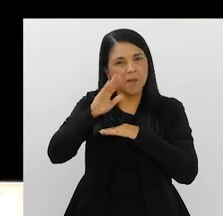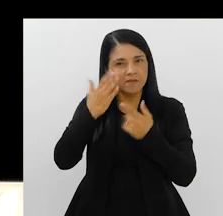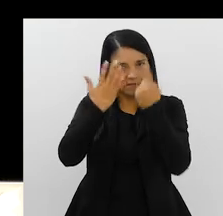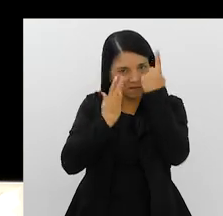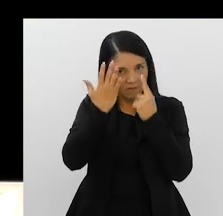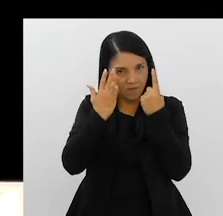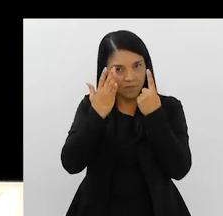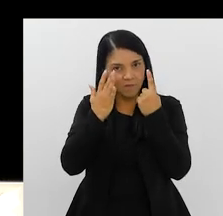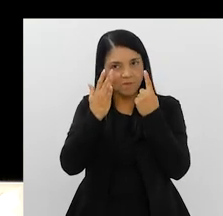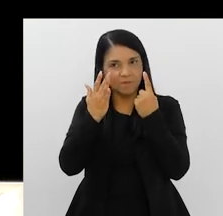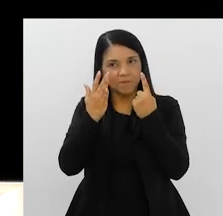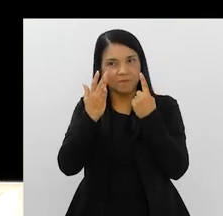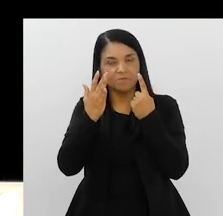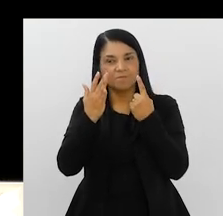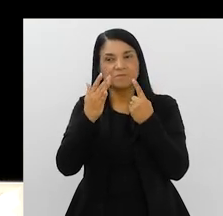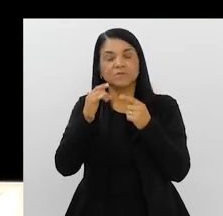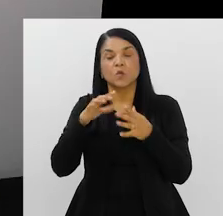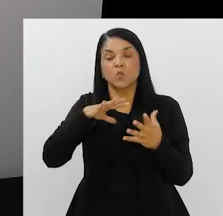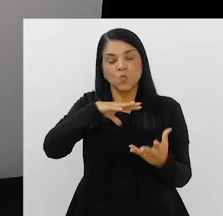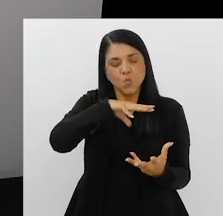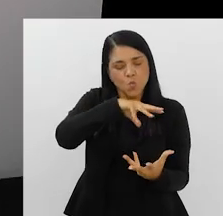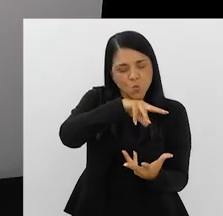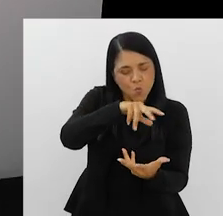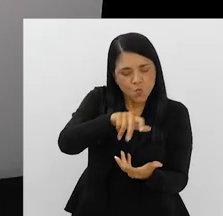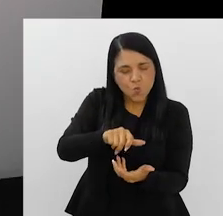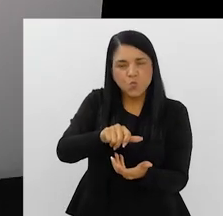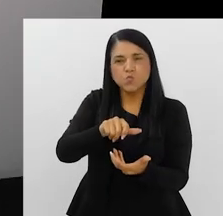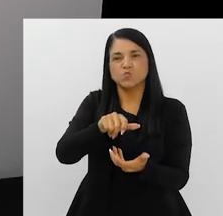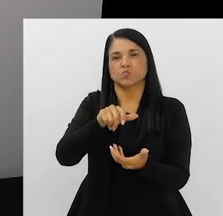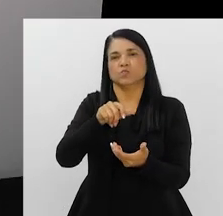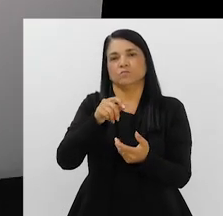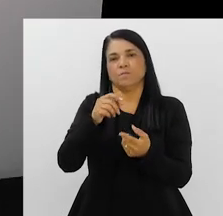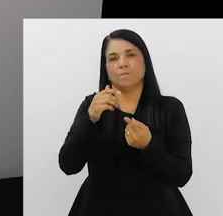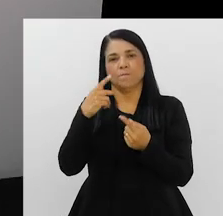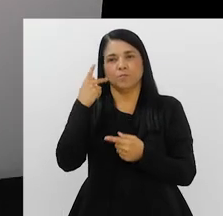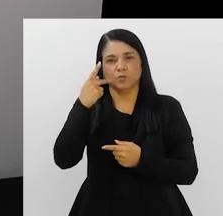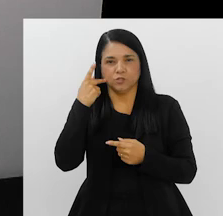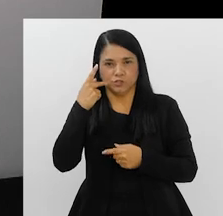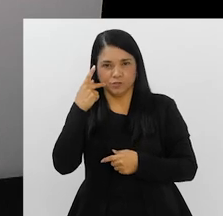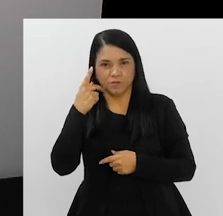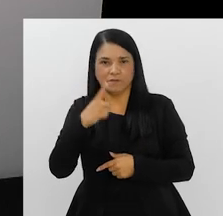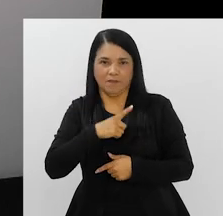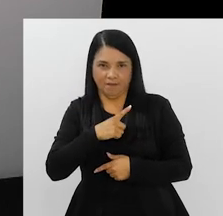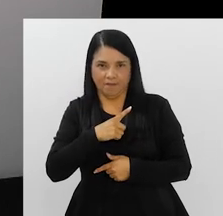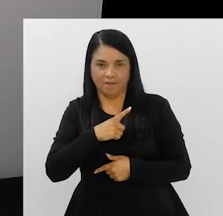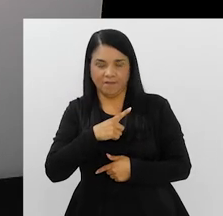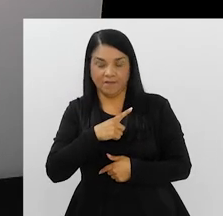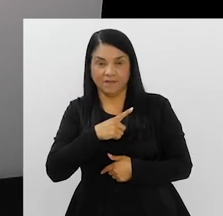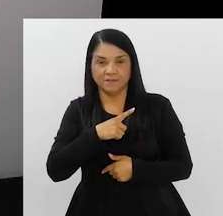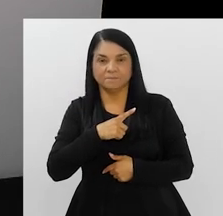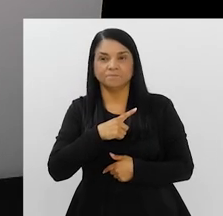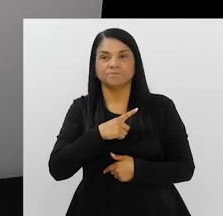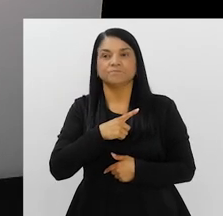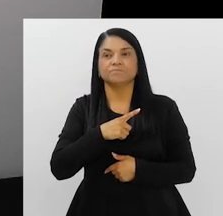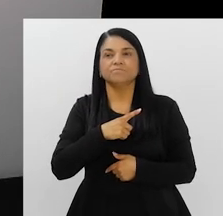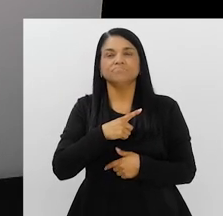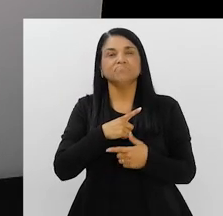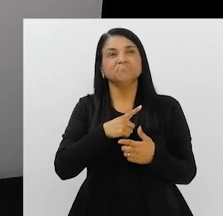mais politizado. Eu acho que o mundo está politizado, né? Você tem